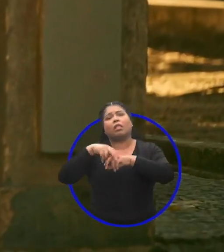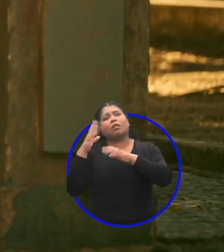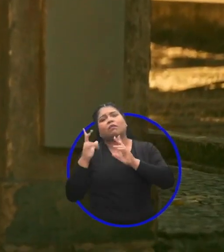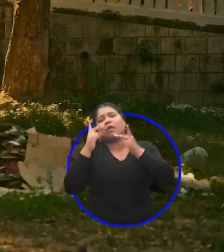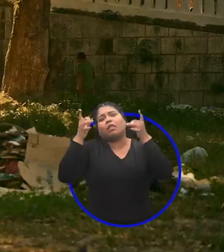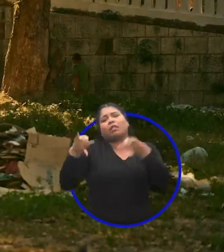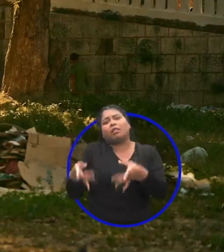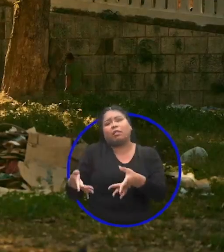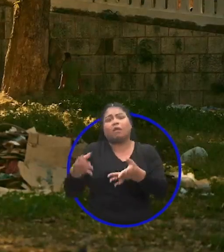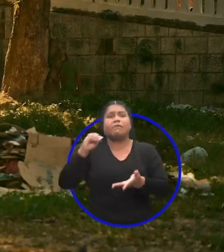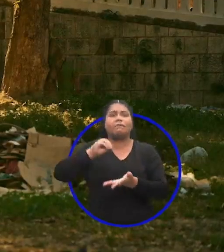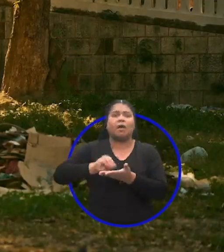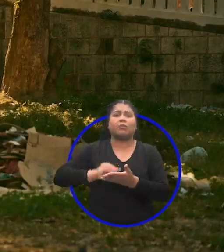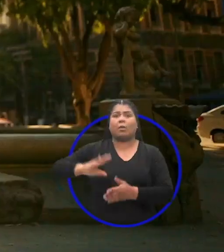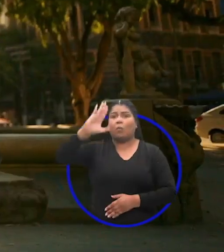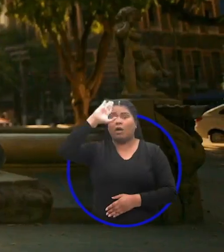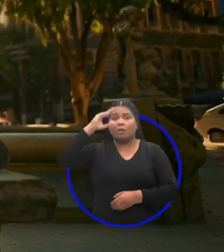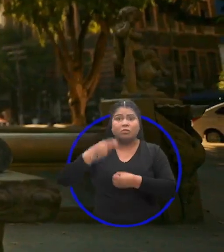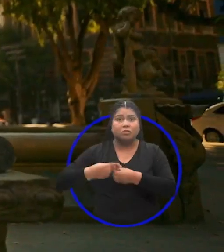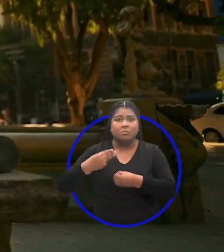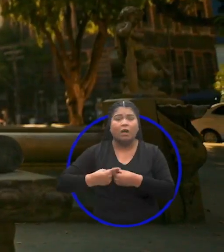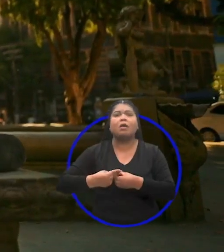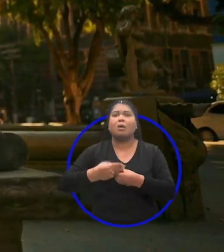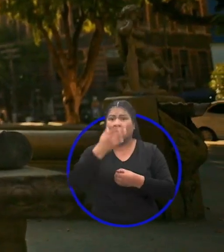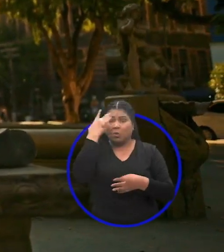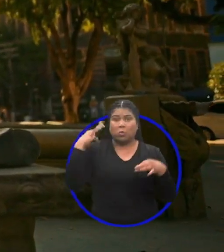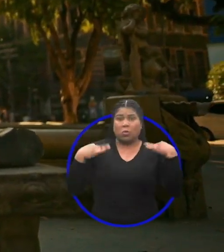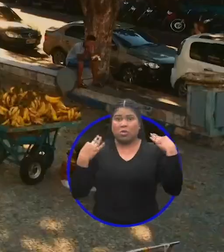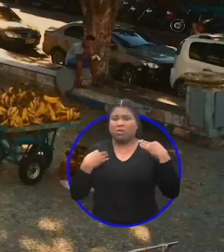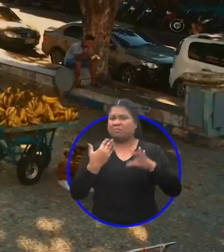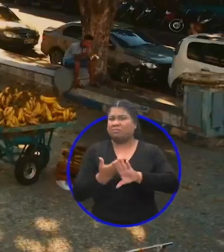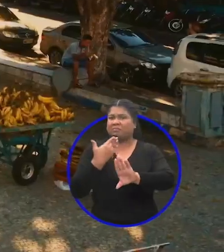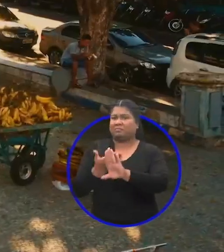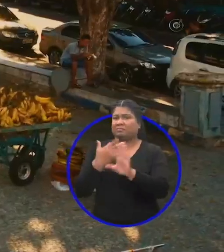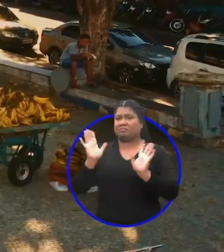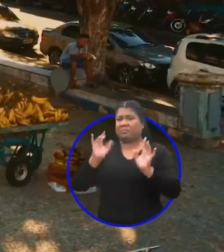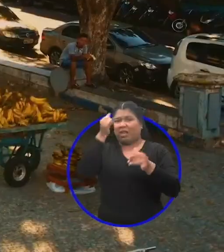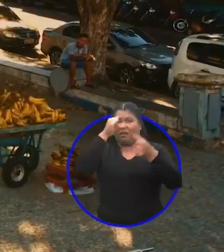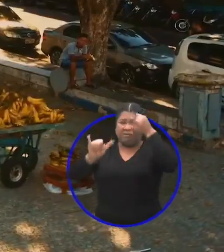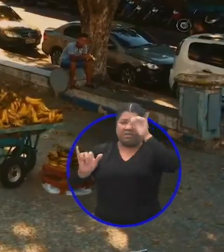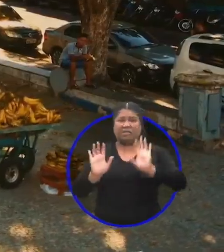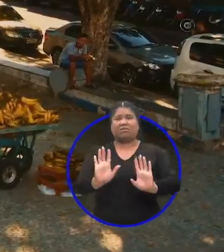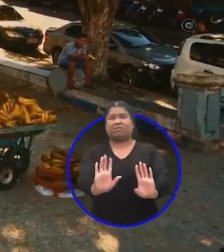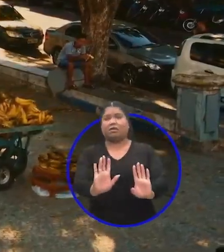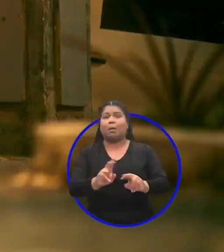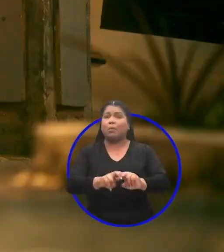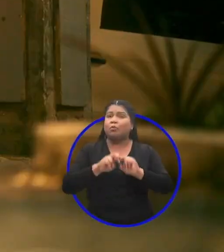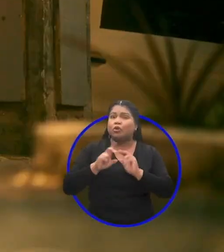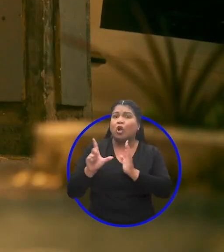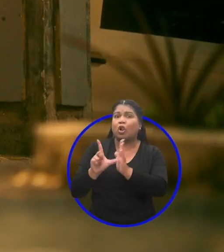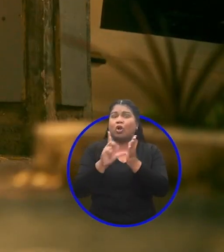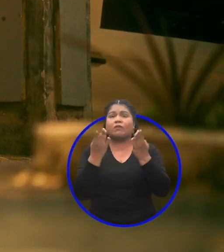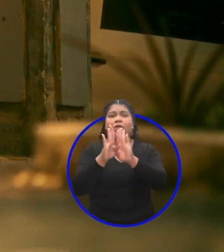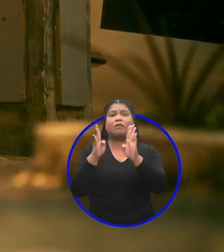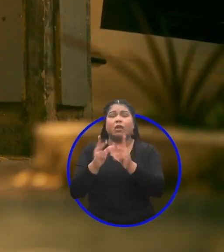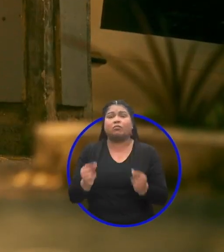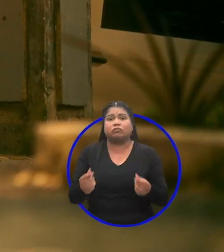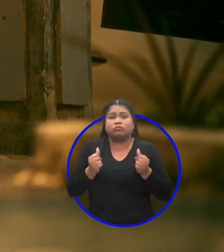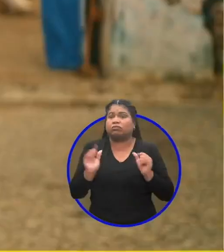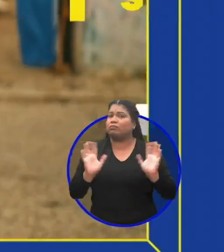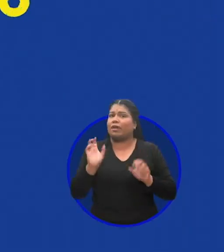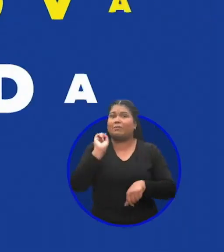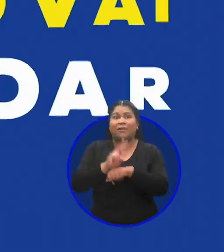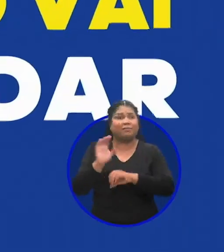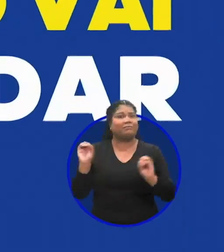a falta da guarda municipal, afasta os turistas e os moradores. Por isso, os comerciantes não faturam e nem geram